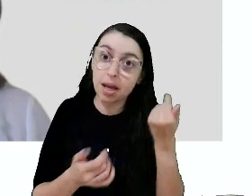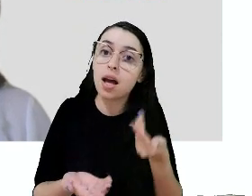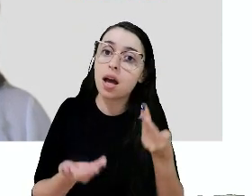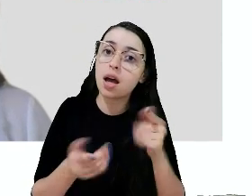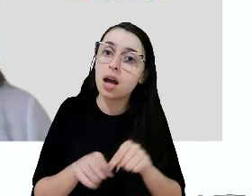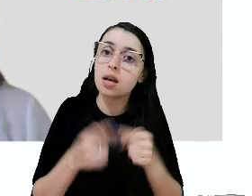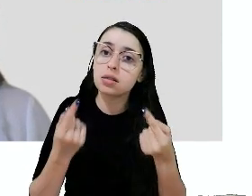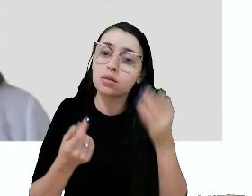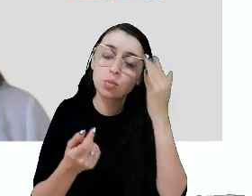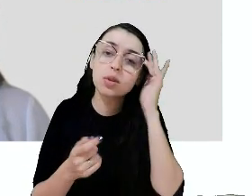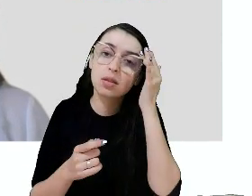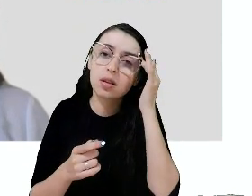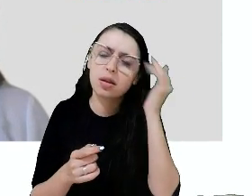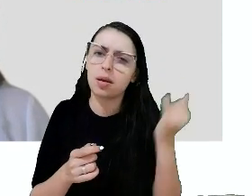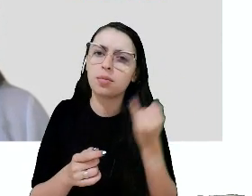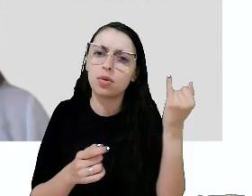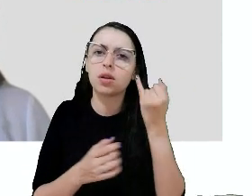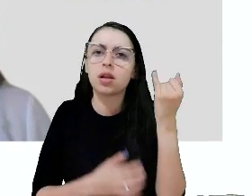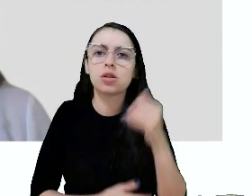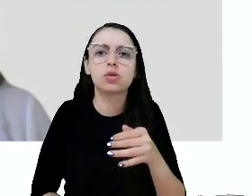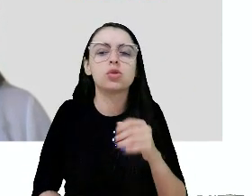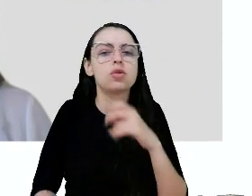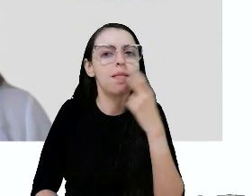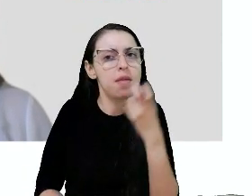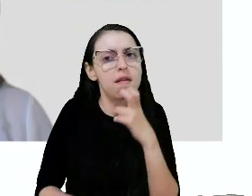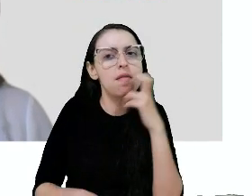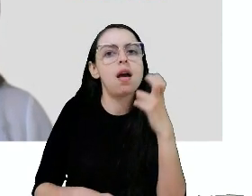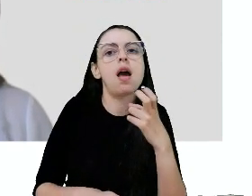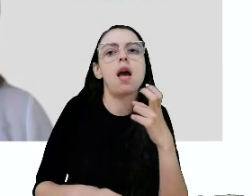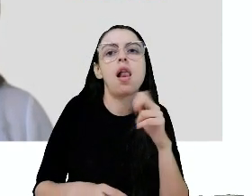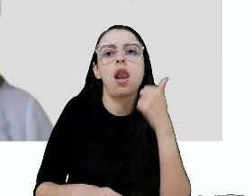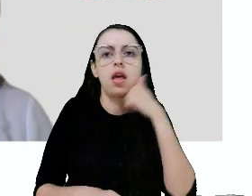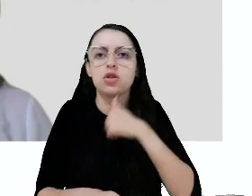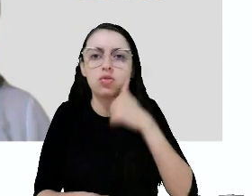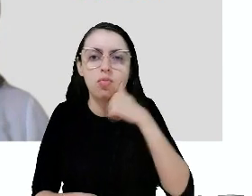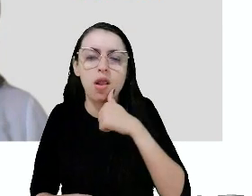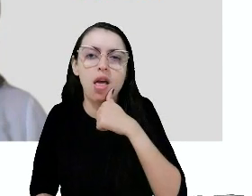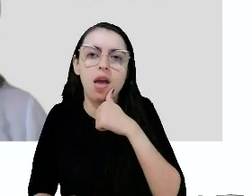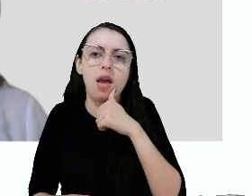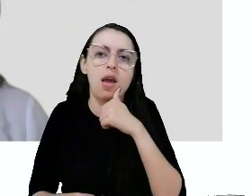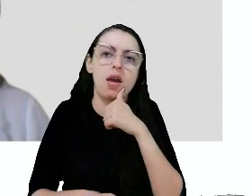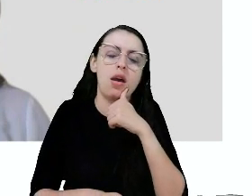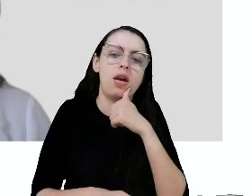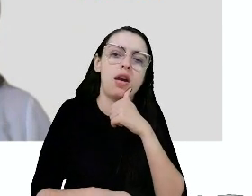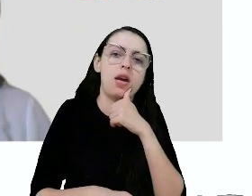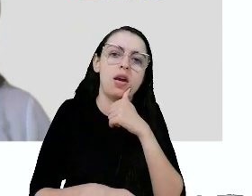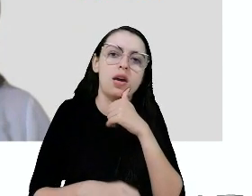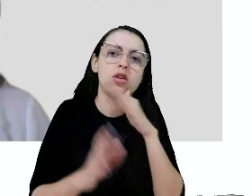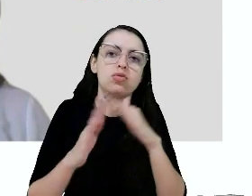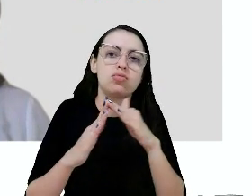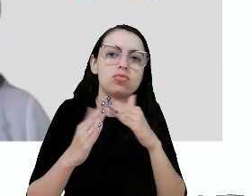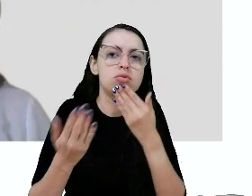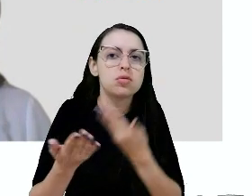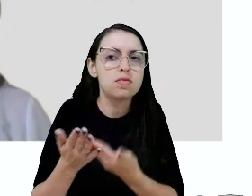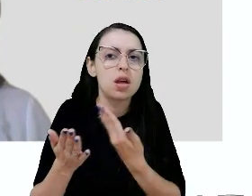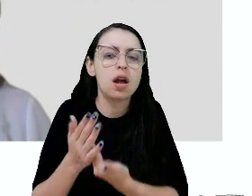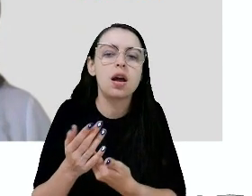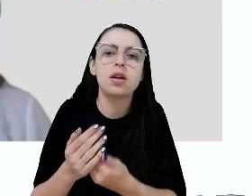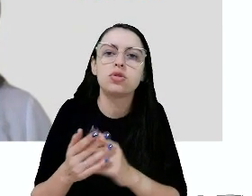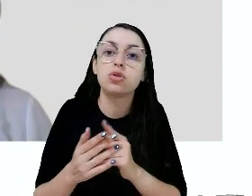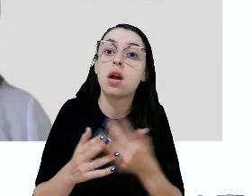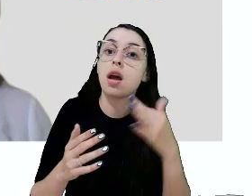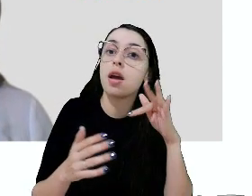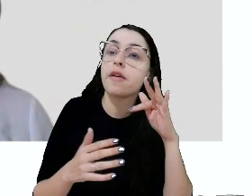tenho noção que é muito importante que a minha voz, né, de mulher acadêmica há tantos anos, e